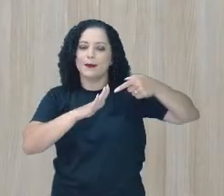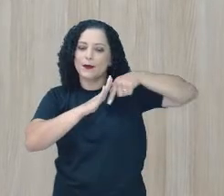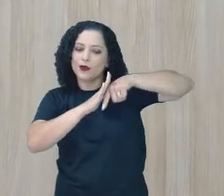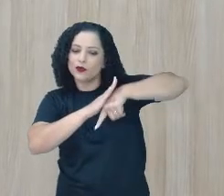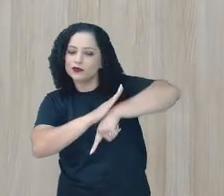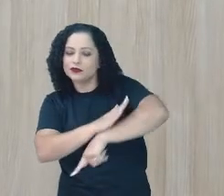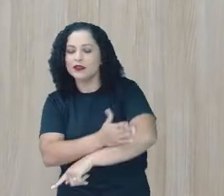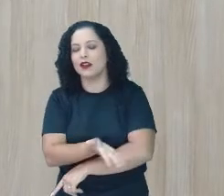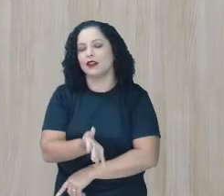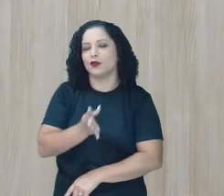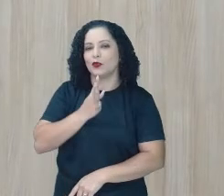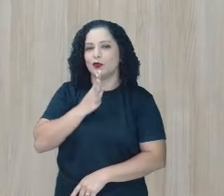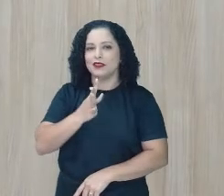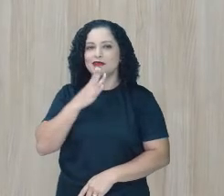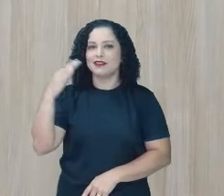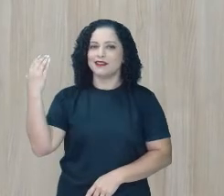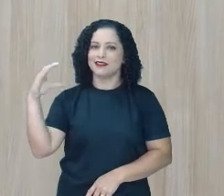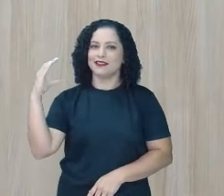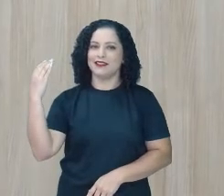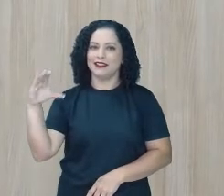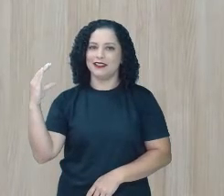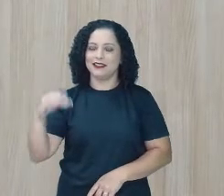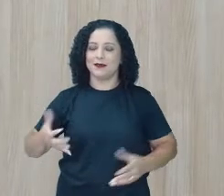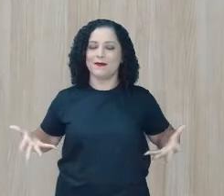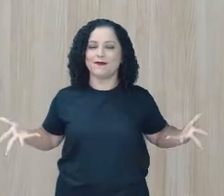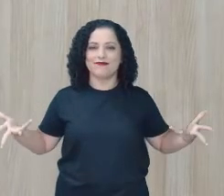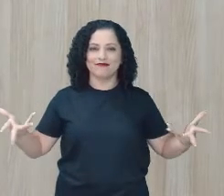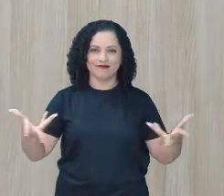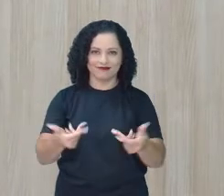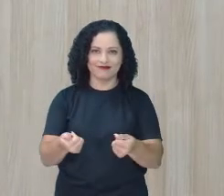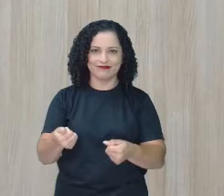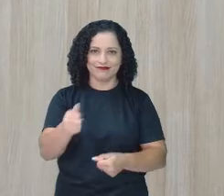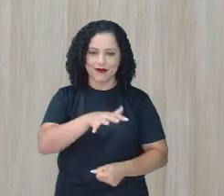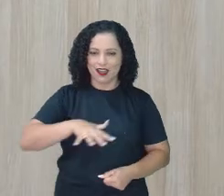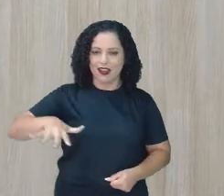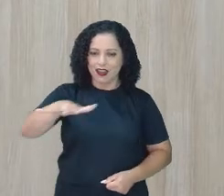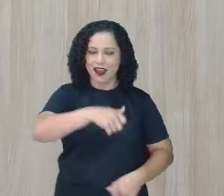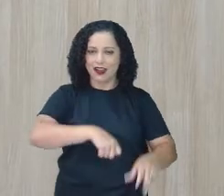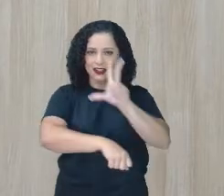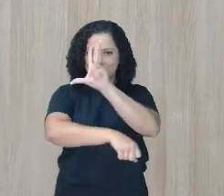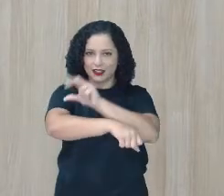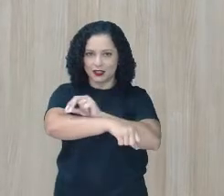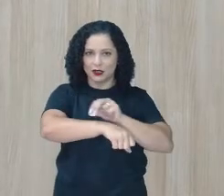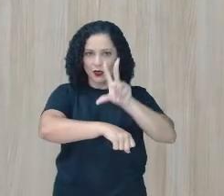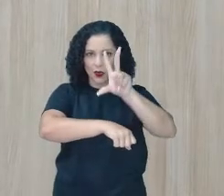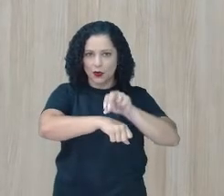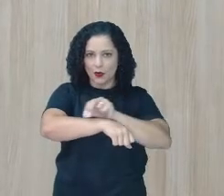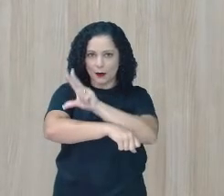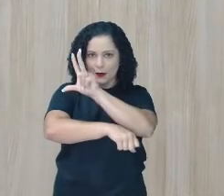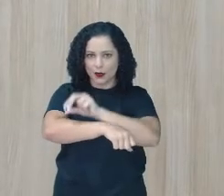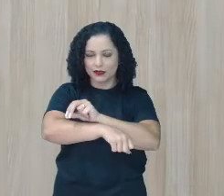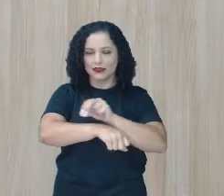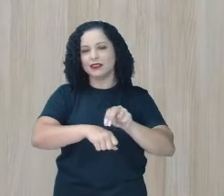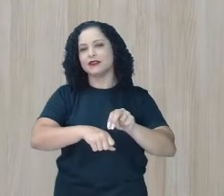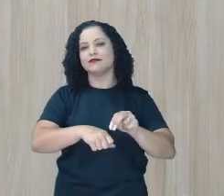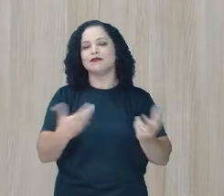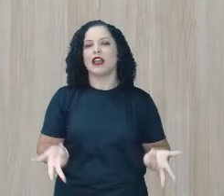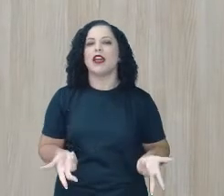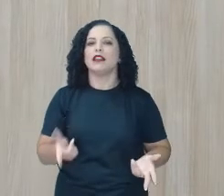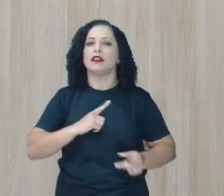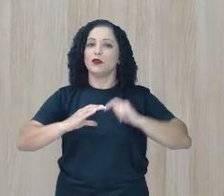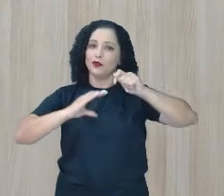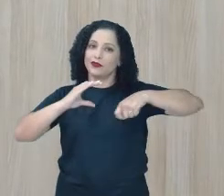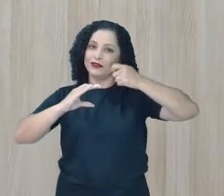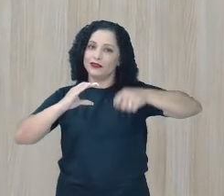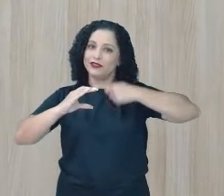aprofundar nessa ciência tão maravilhosa que é a robótica. Como a gente viu no vídeo, e eu queria mandar